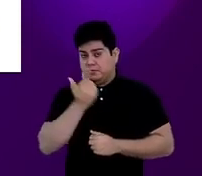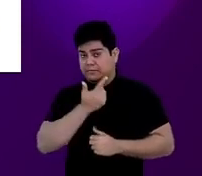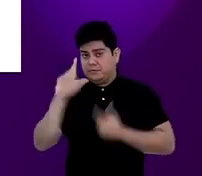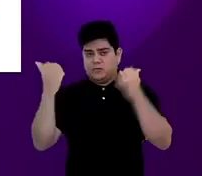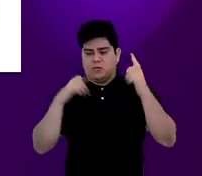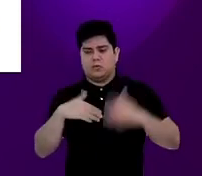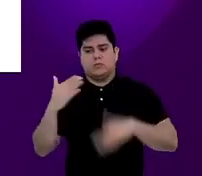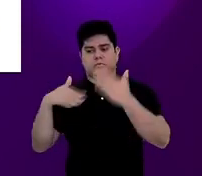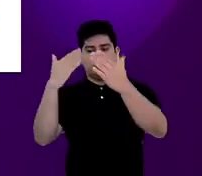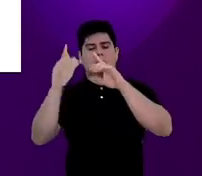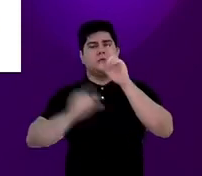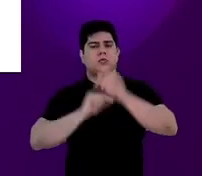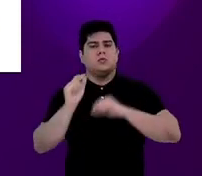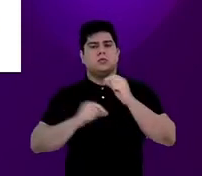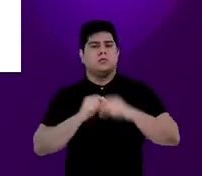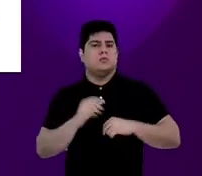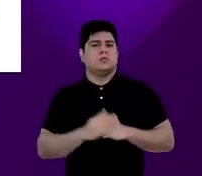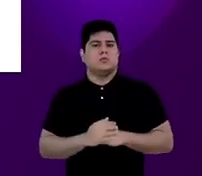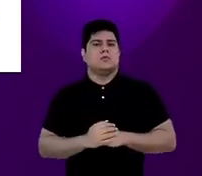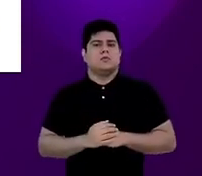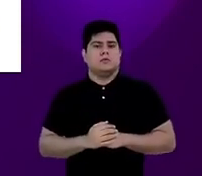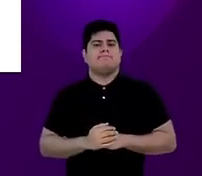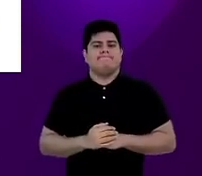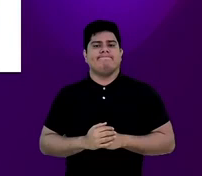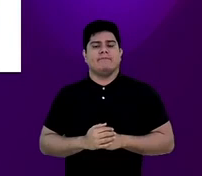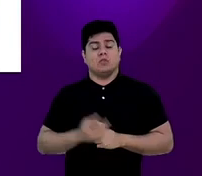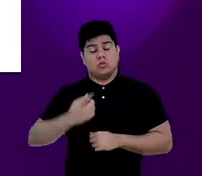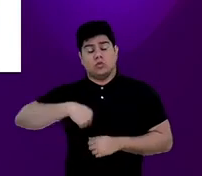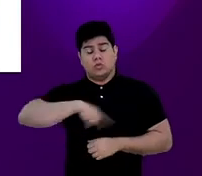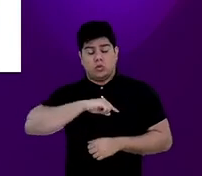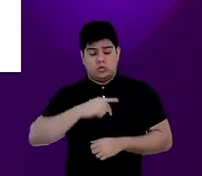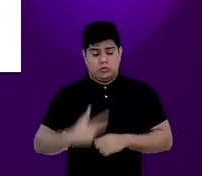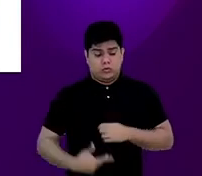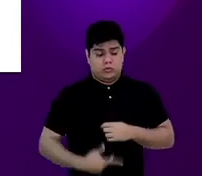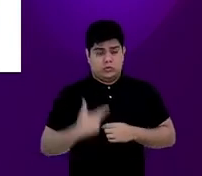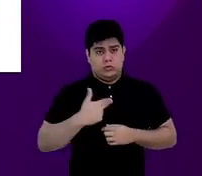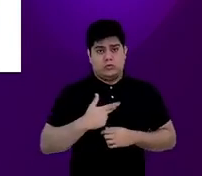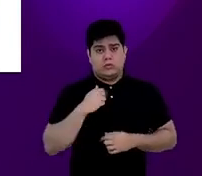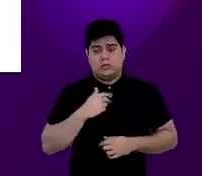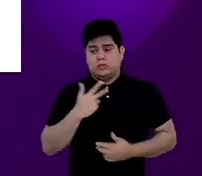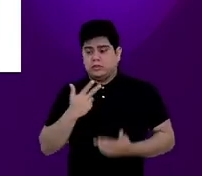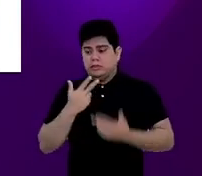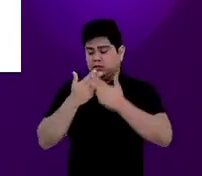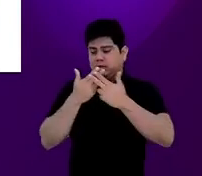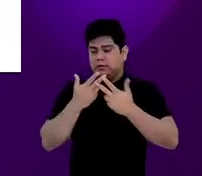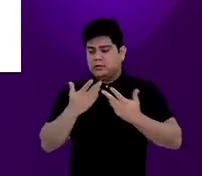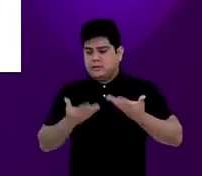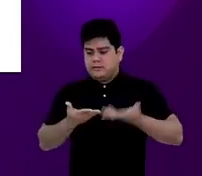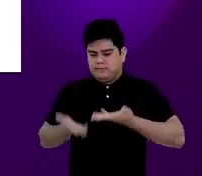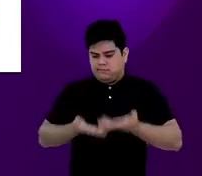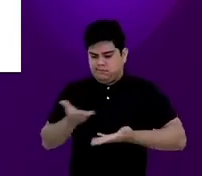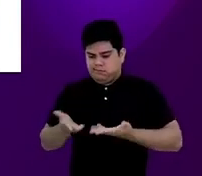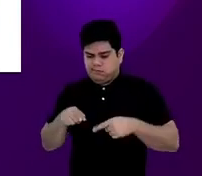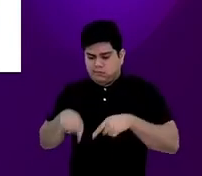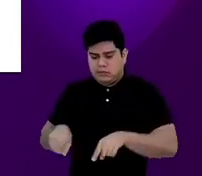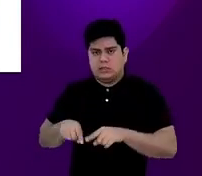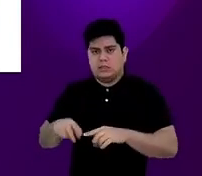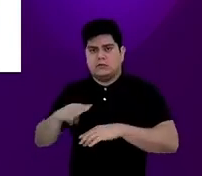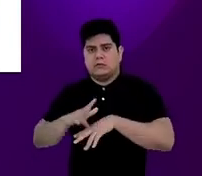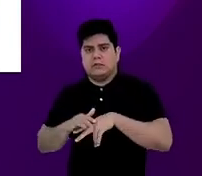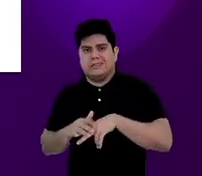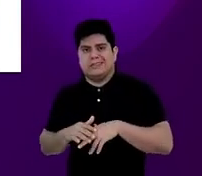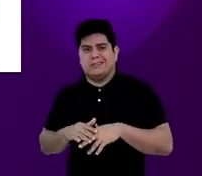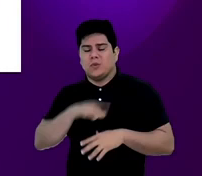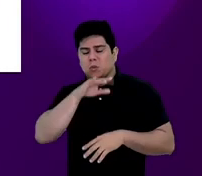longo do tempo foi o trauma cirúrgico. Nós cirurgiões, geralmente, somos muito traumáticos e muito nocivos aos pacientes, na maioria das vezes.